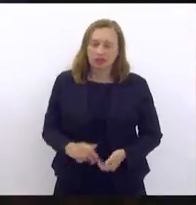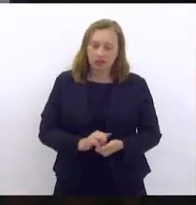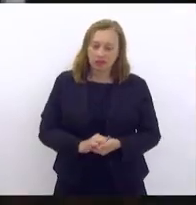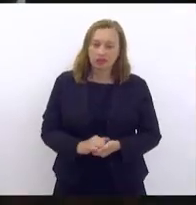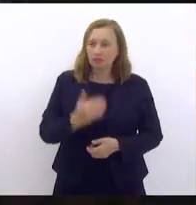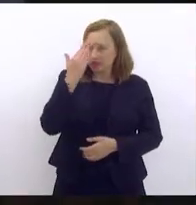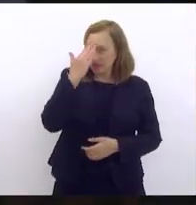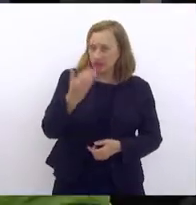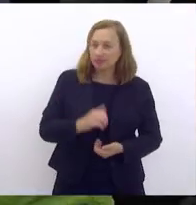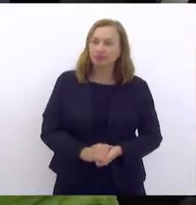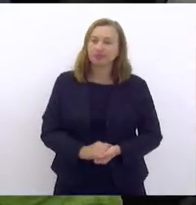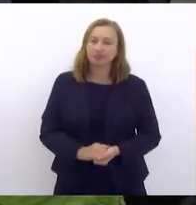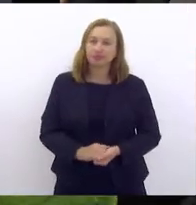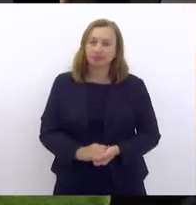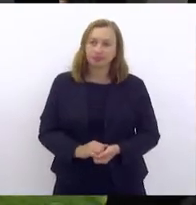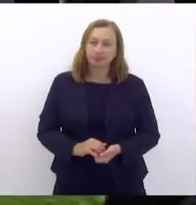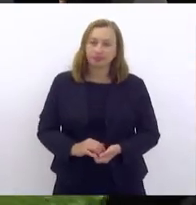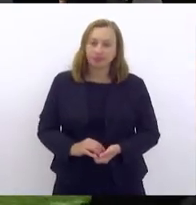Obrigado.